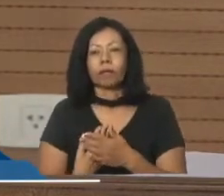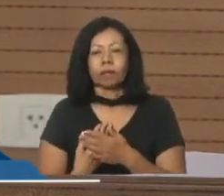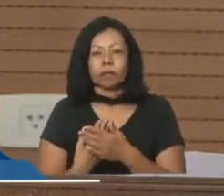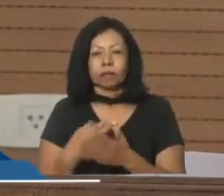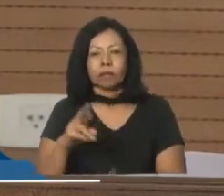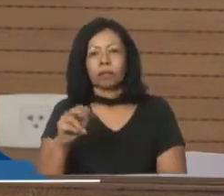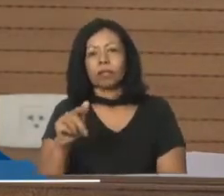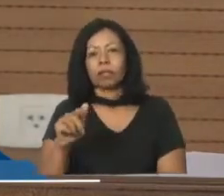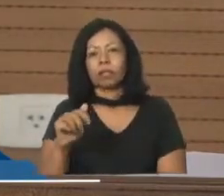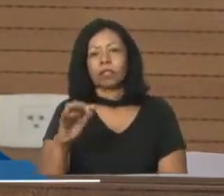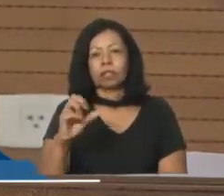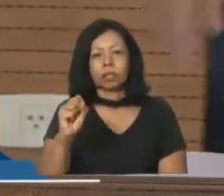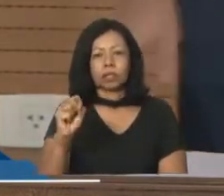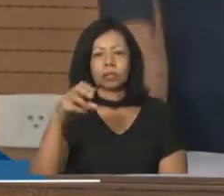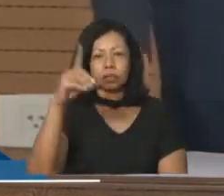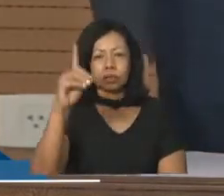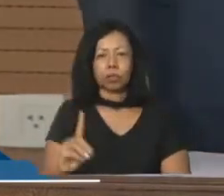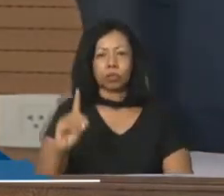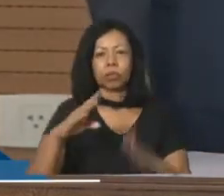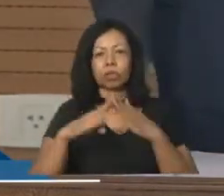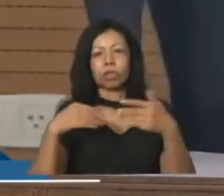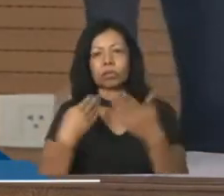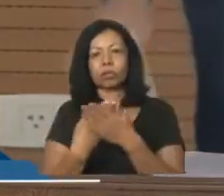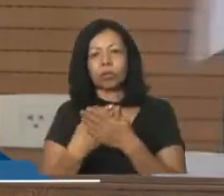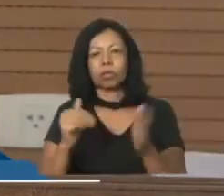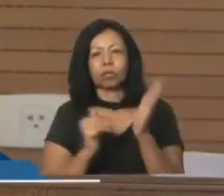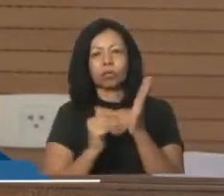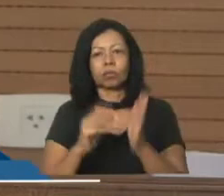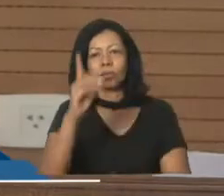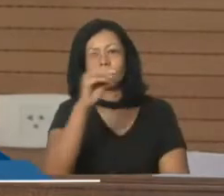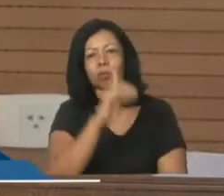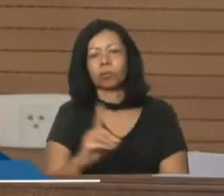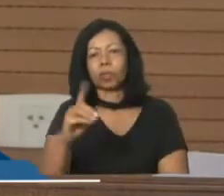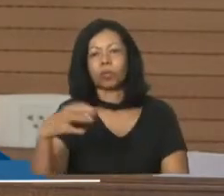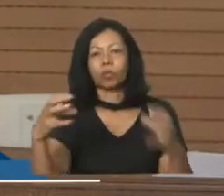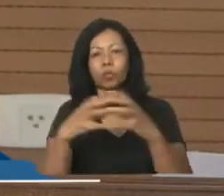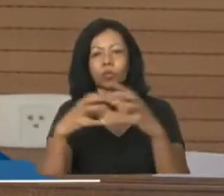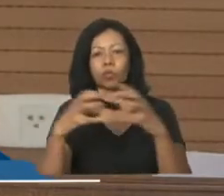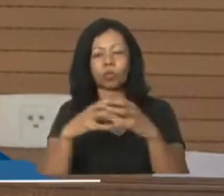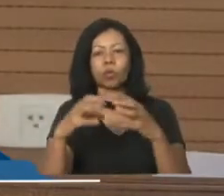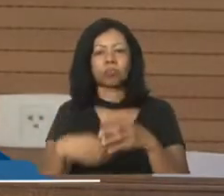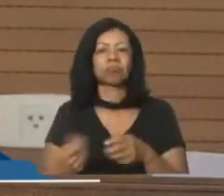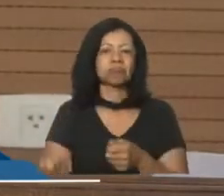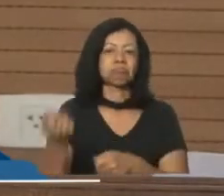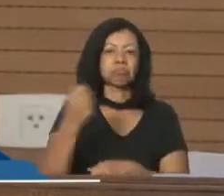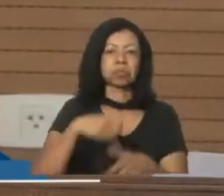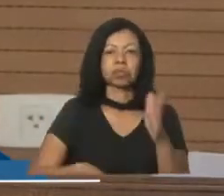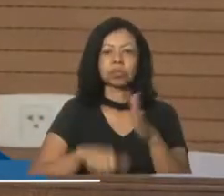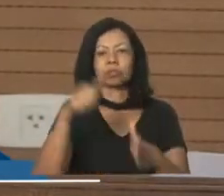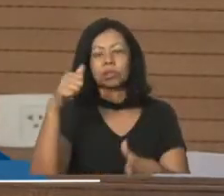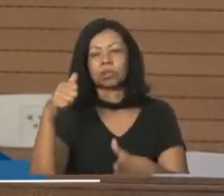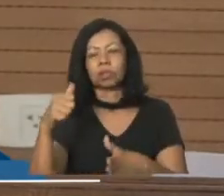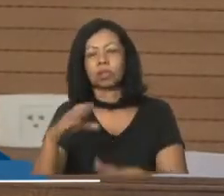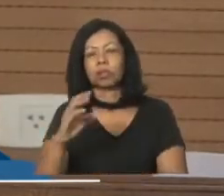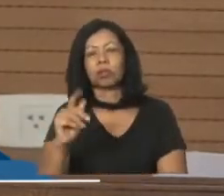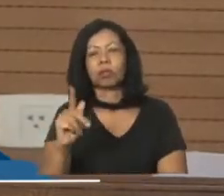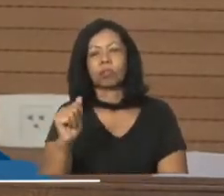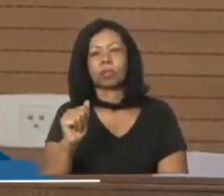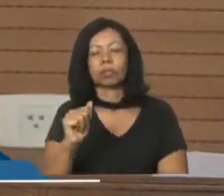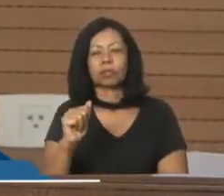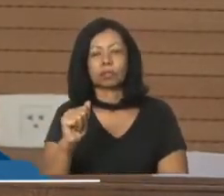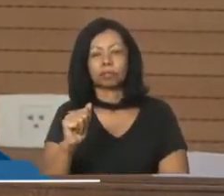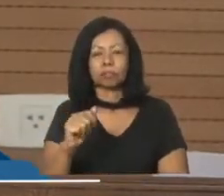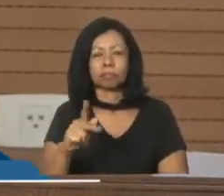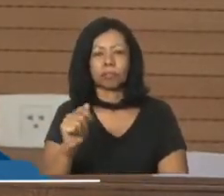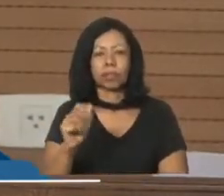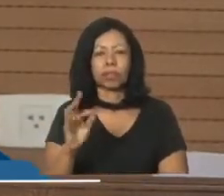Regis Marques Ribeiro. No último domingo, dia 24, o grupo se destacou na primeira Copa